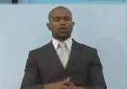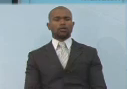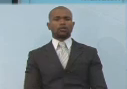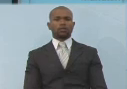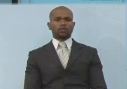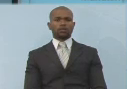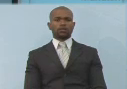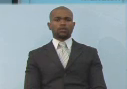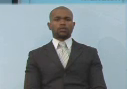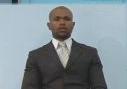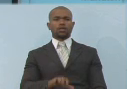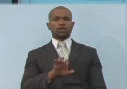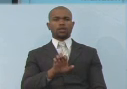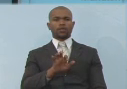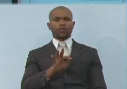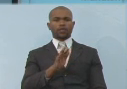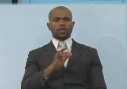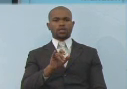a